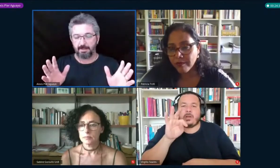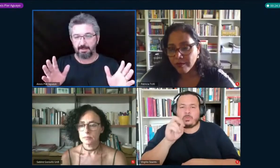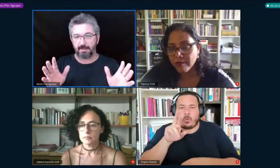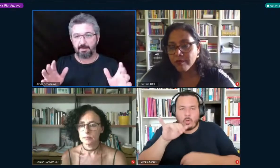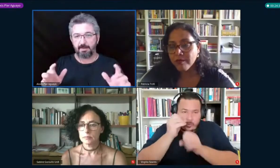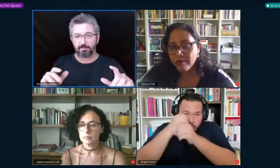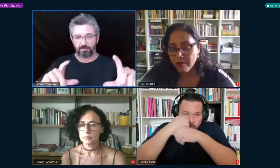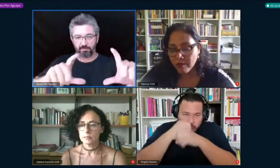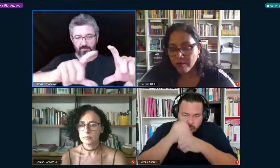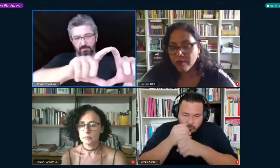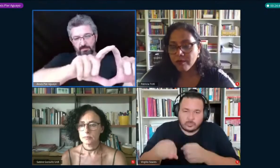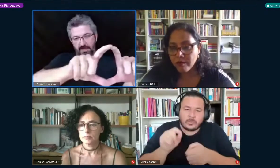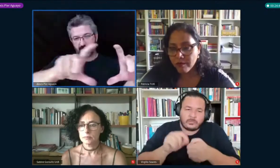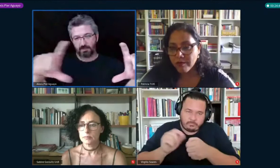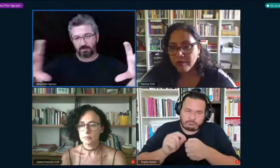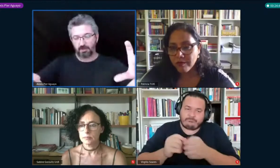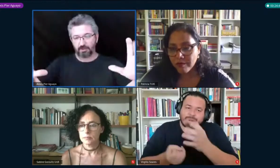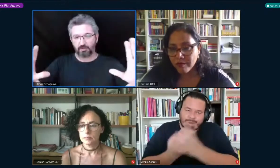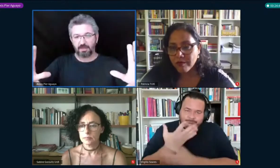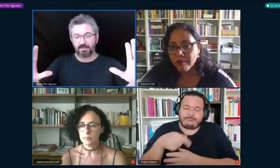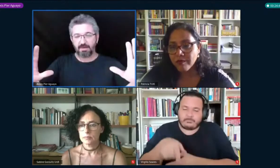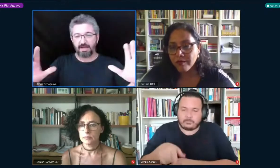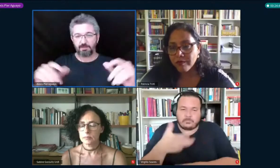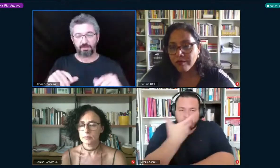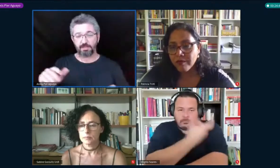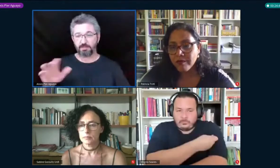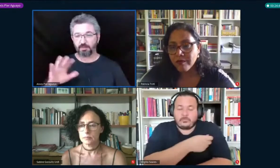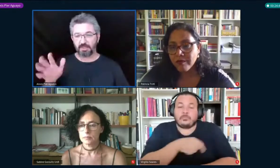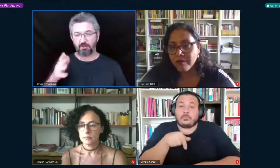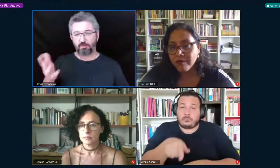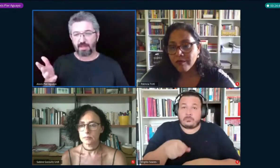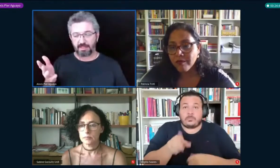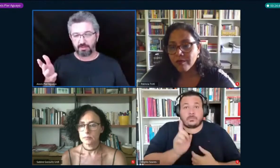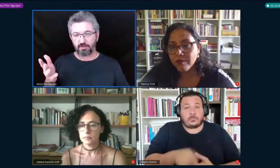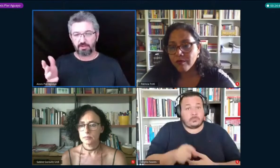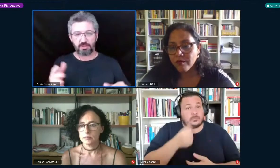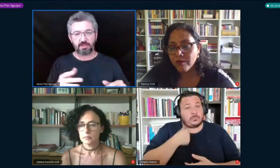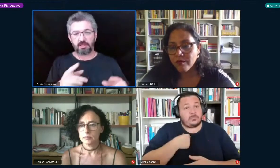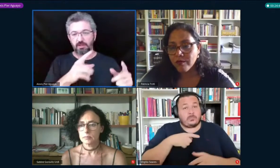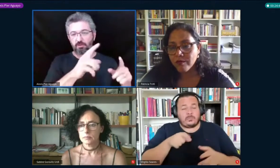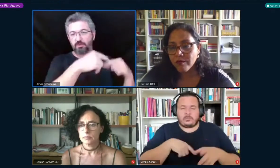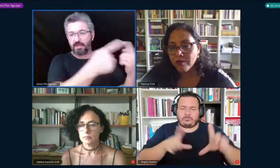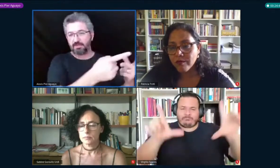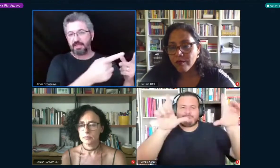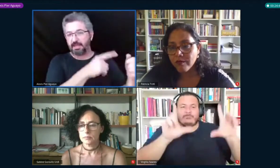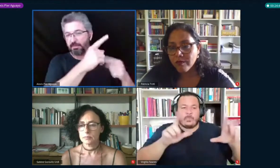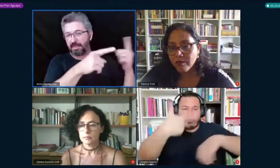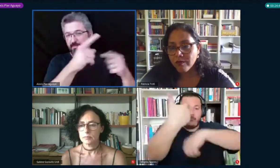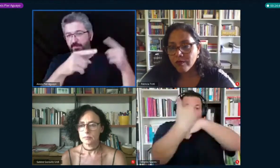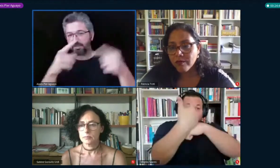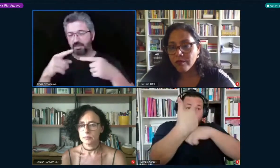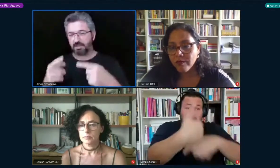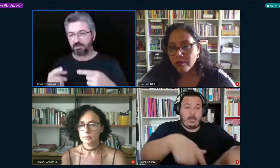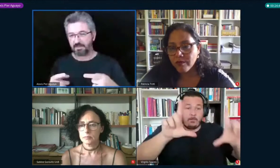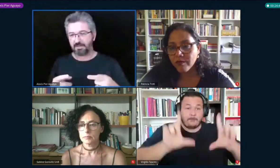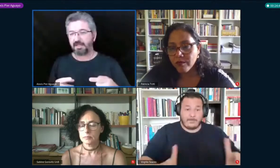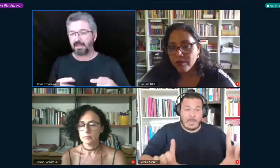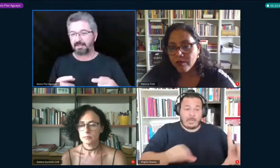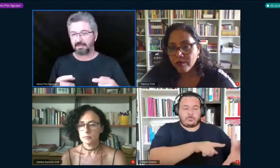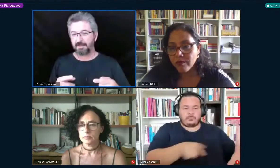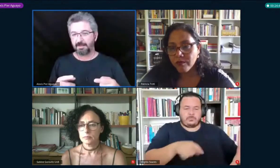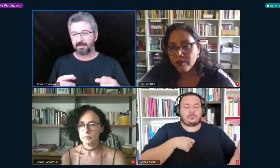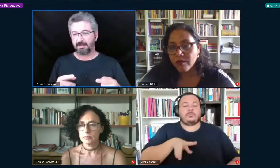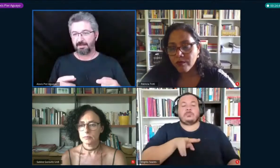tem, né? Aí a gente coloca tudo ali embaixo para a gente poder acompanhar a datilologia enquanto o resto da equipe está buscando